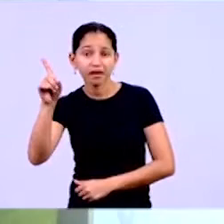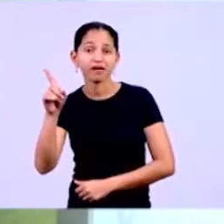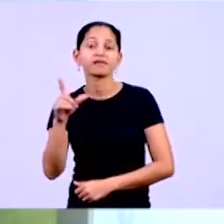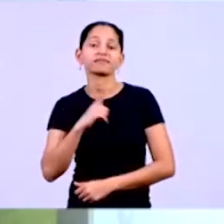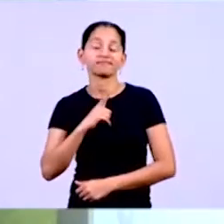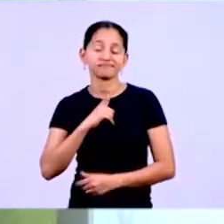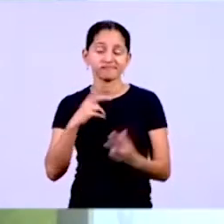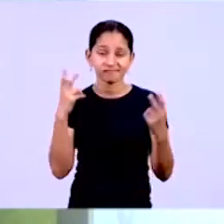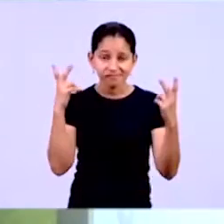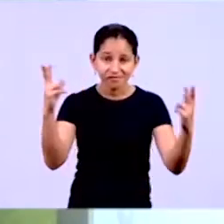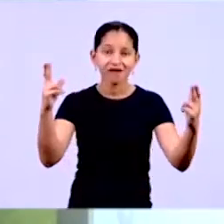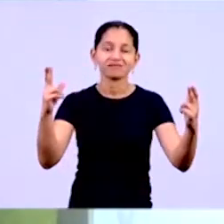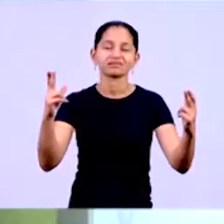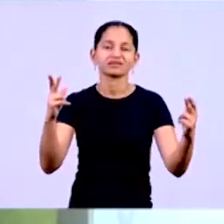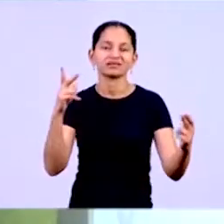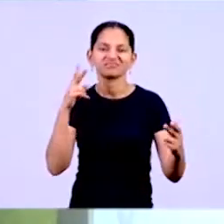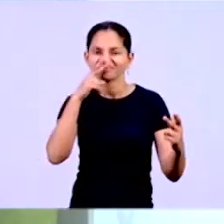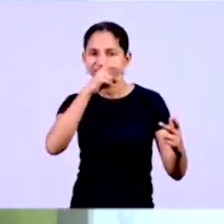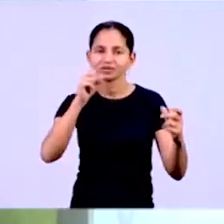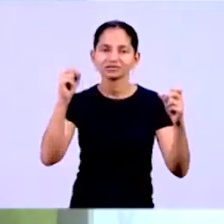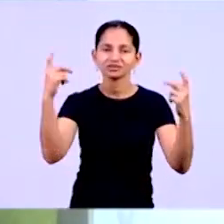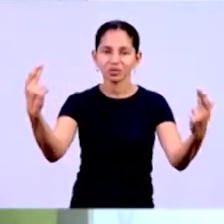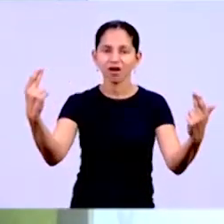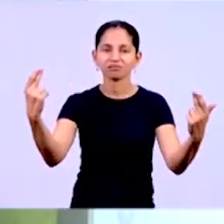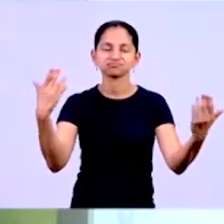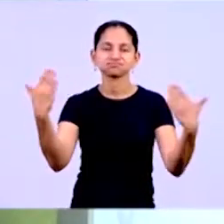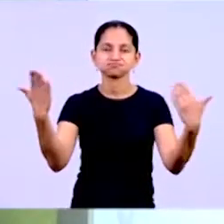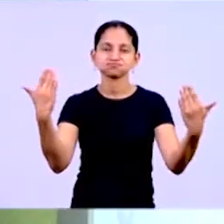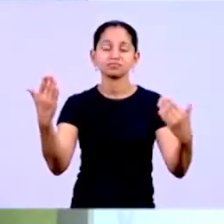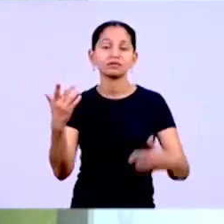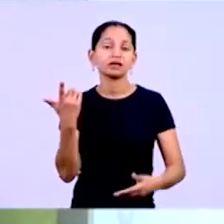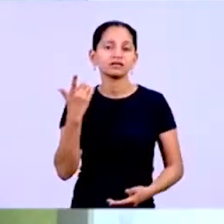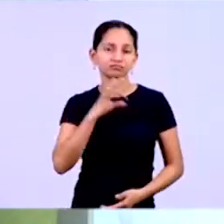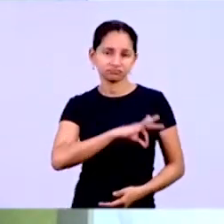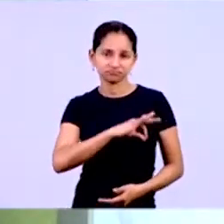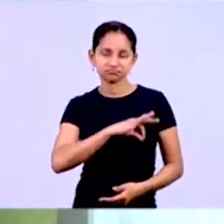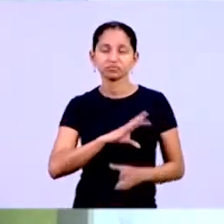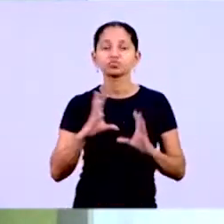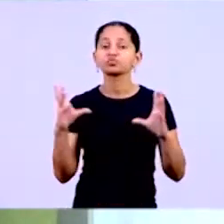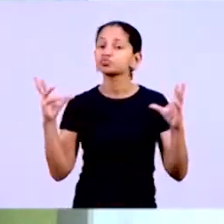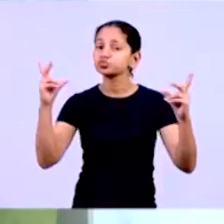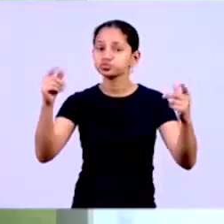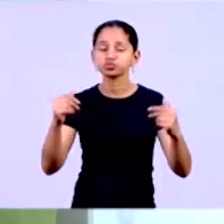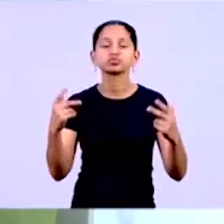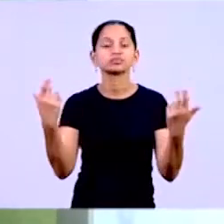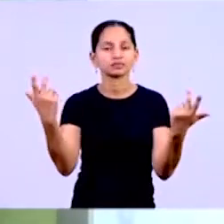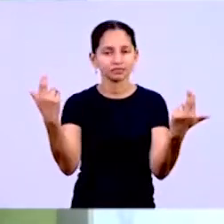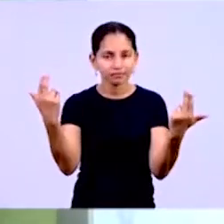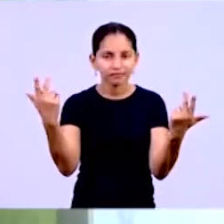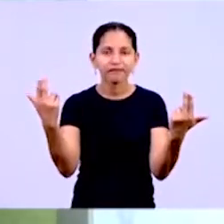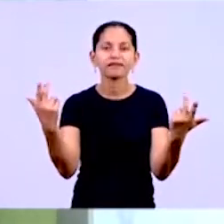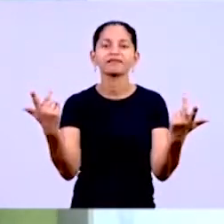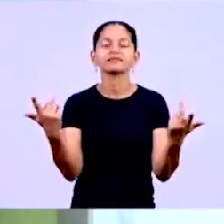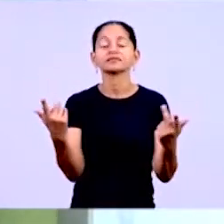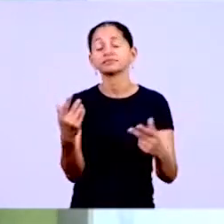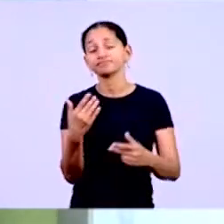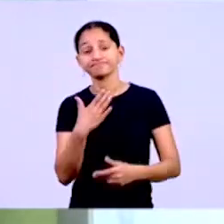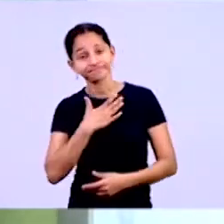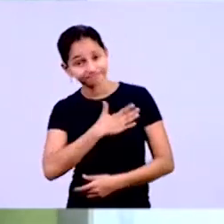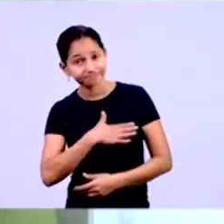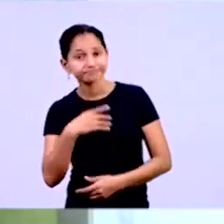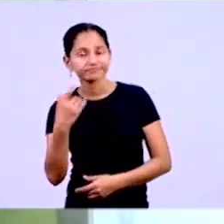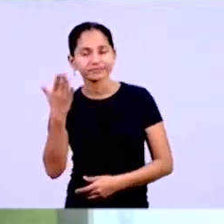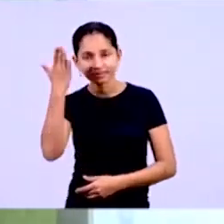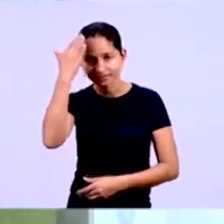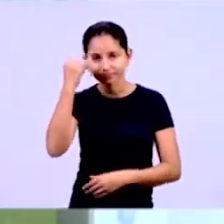né? Então, o lucro dela, para vocês terem uma ideia, hoje saiu notícia, eu gosto de estar sempre bem